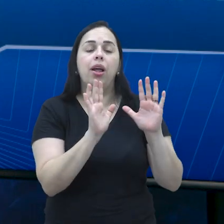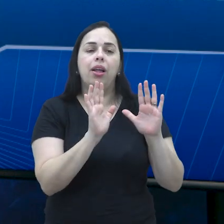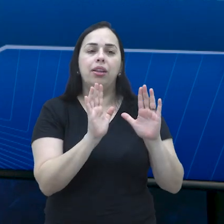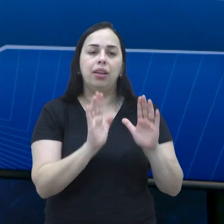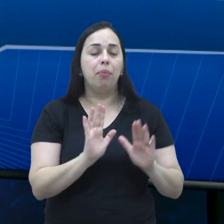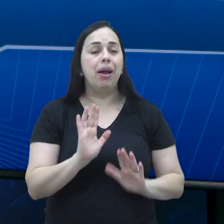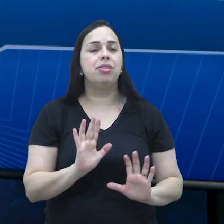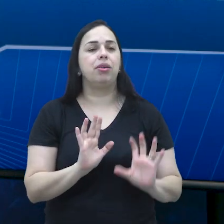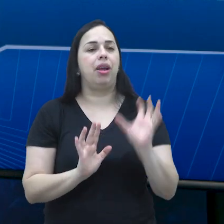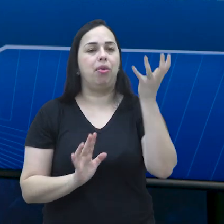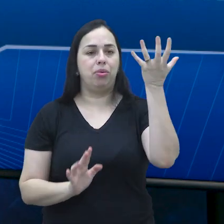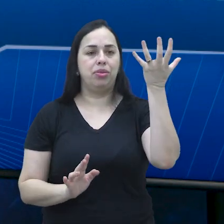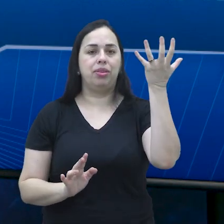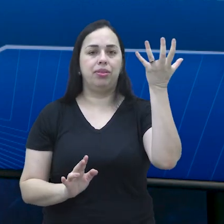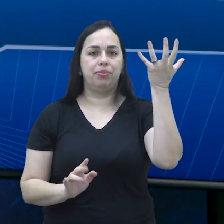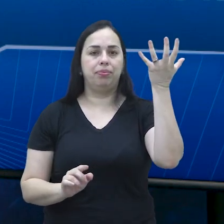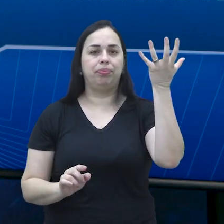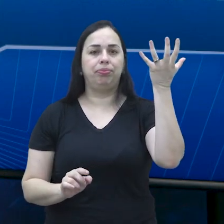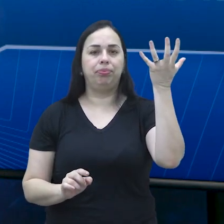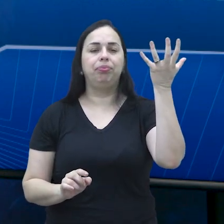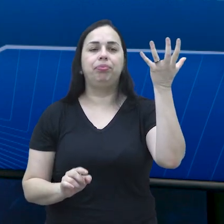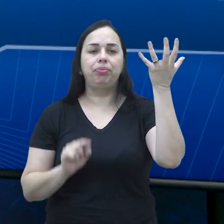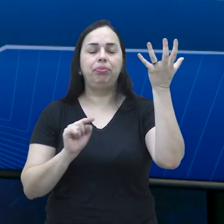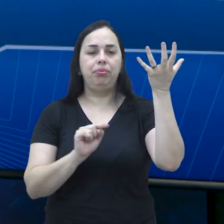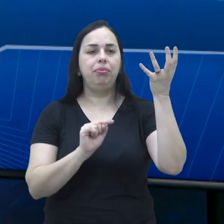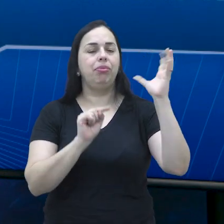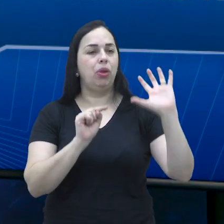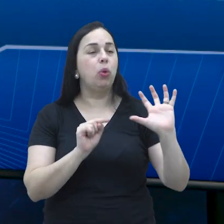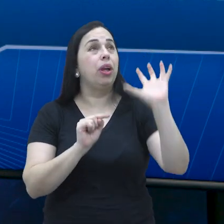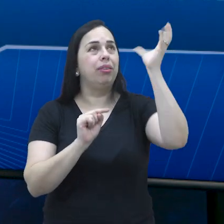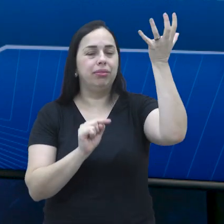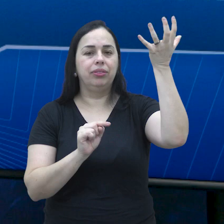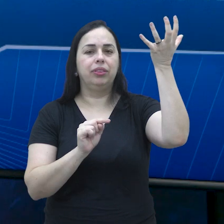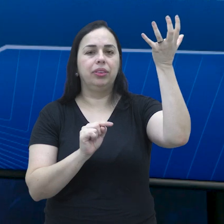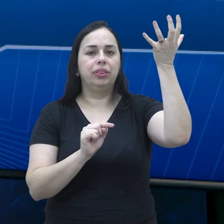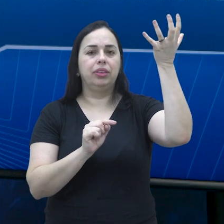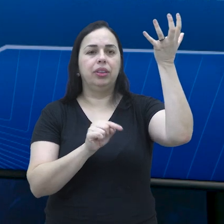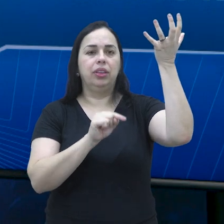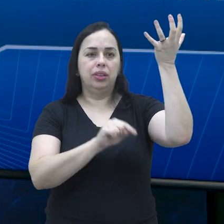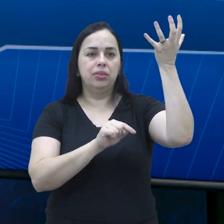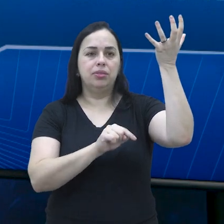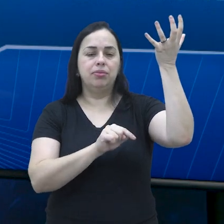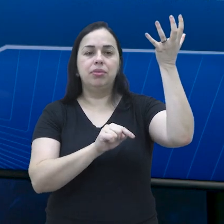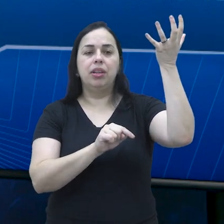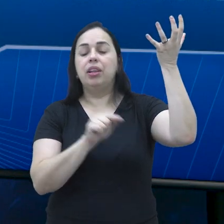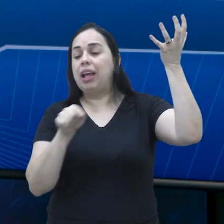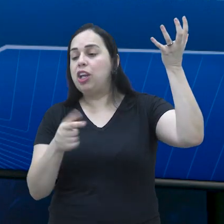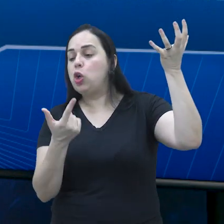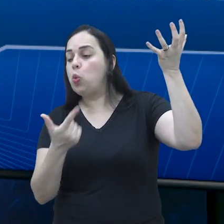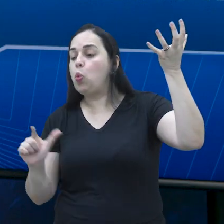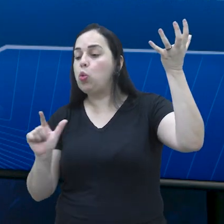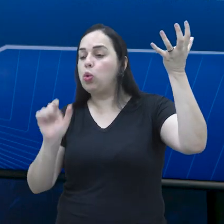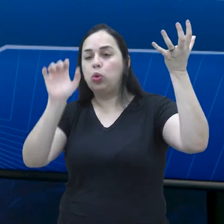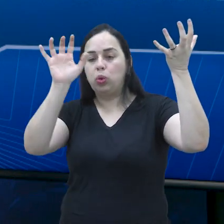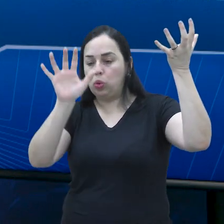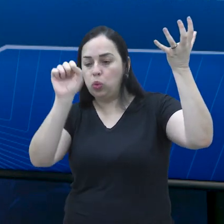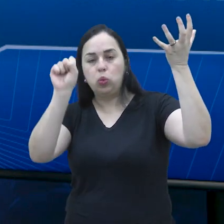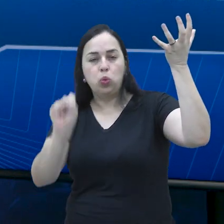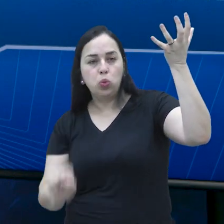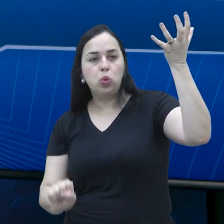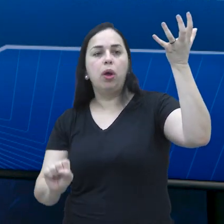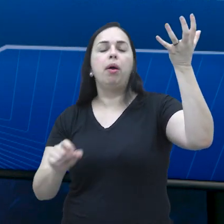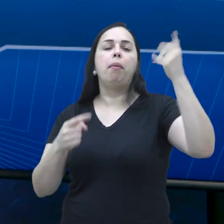tem acontecido é que a crise hídrica acarretada pela seca está ocorrendo em regiões que antigamente